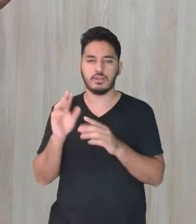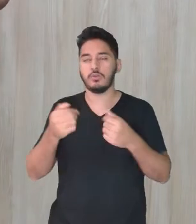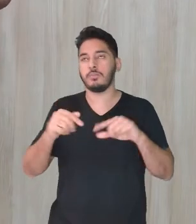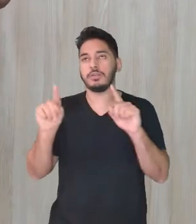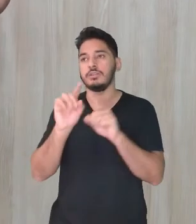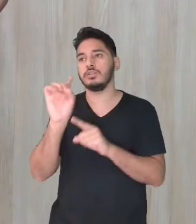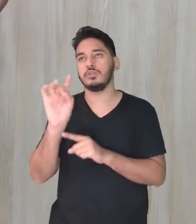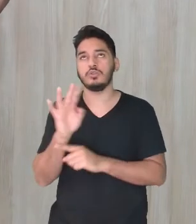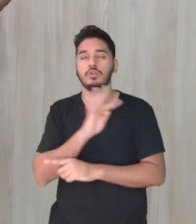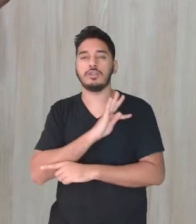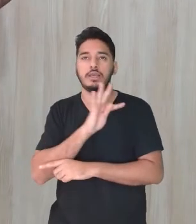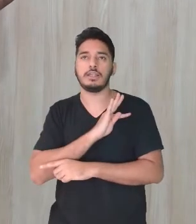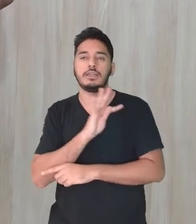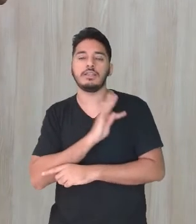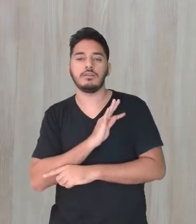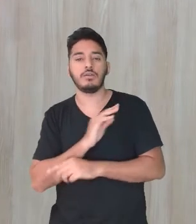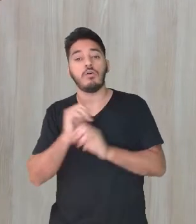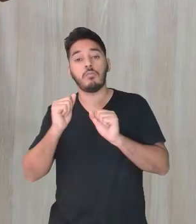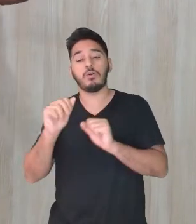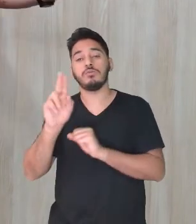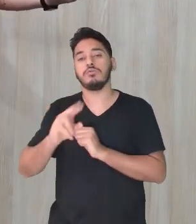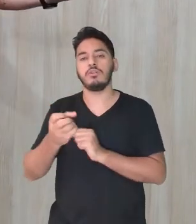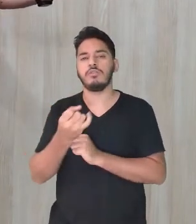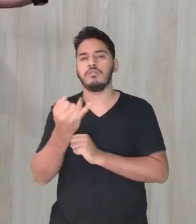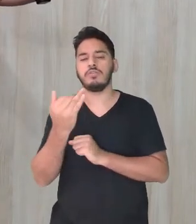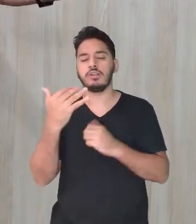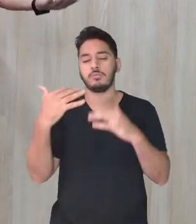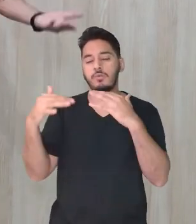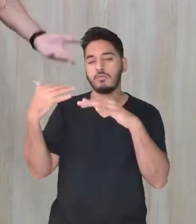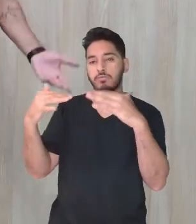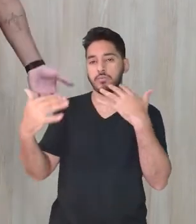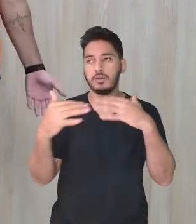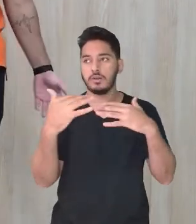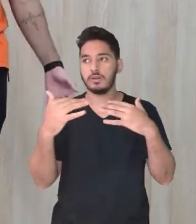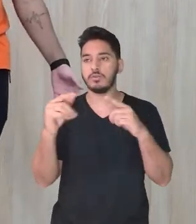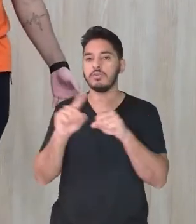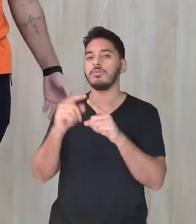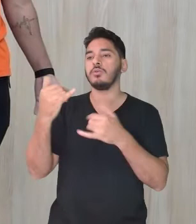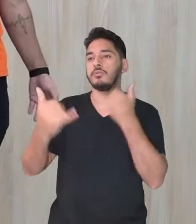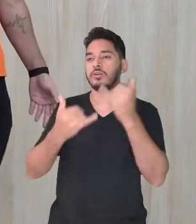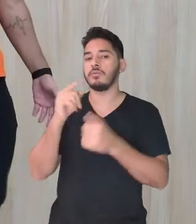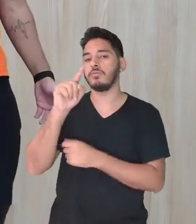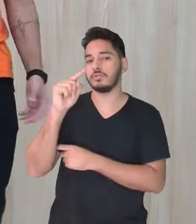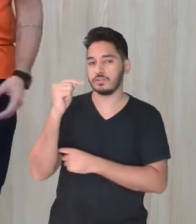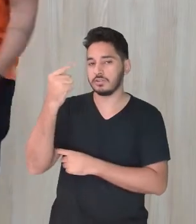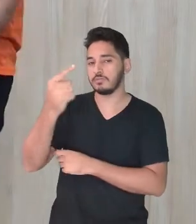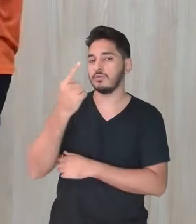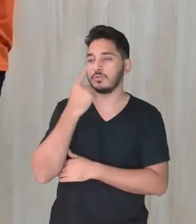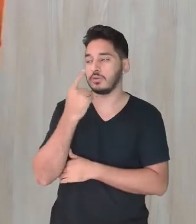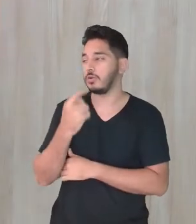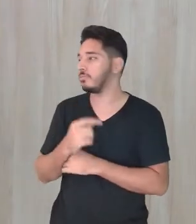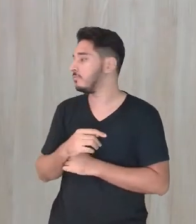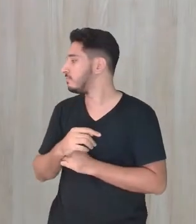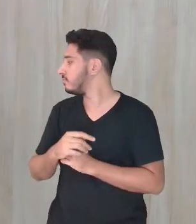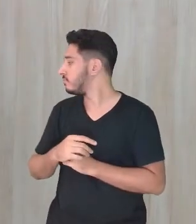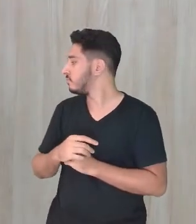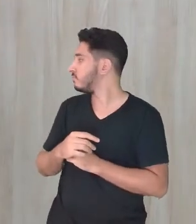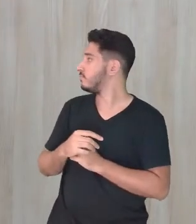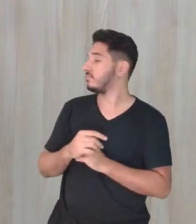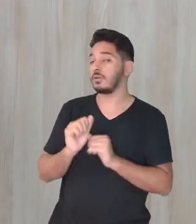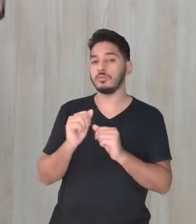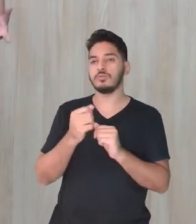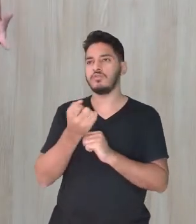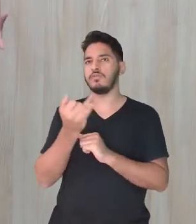ser somente técnico. Eu posso usar diversos movimentos, inclusive eu tenho um joguinho para vocês depois. Eu posso usar